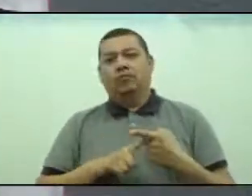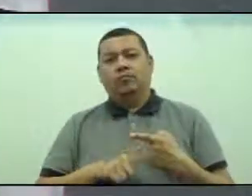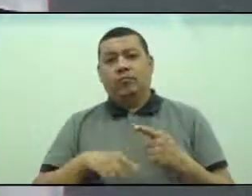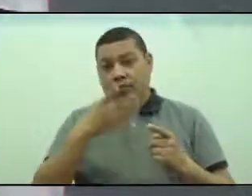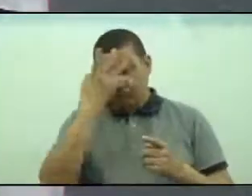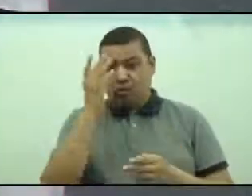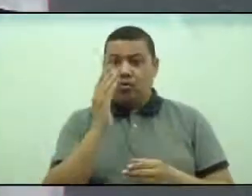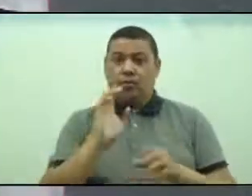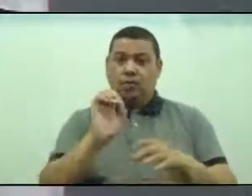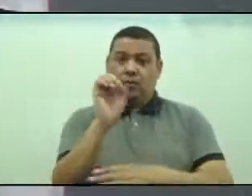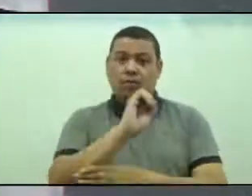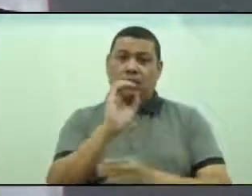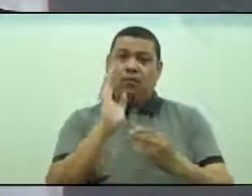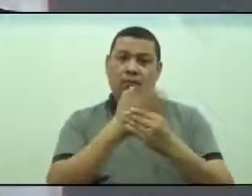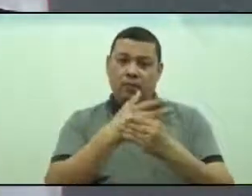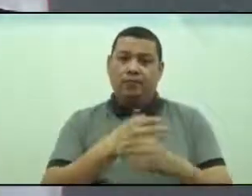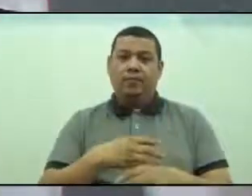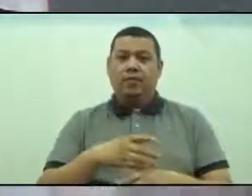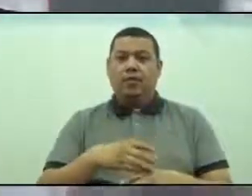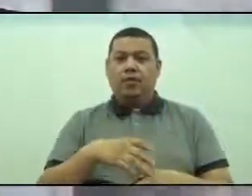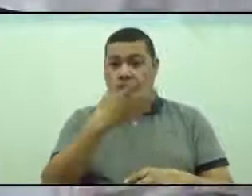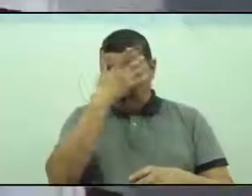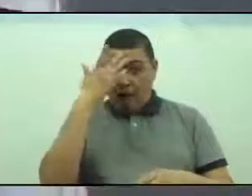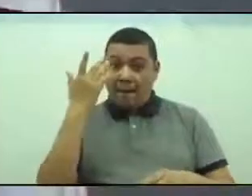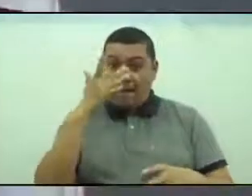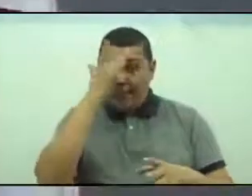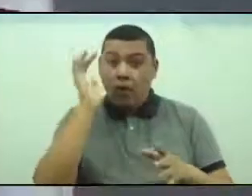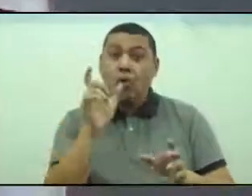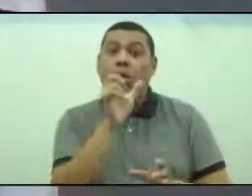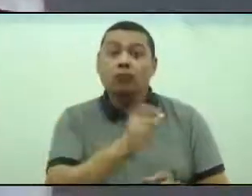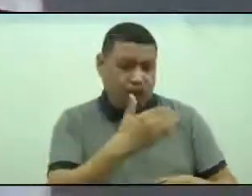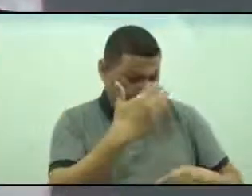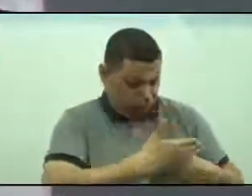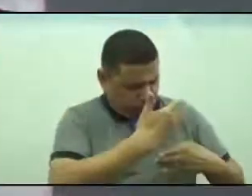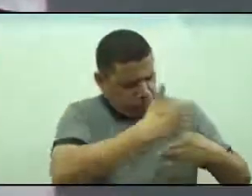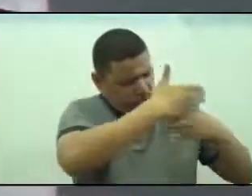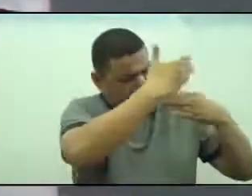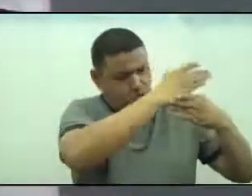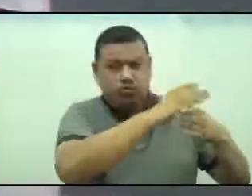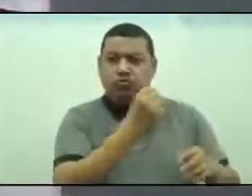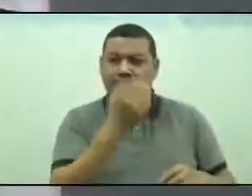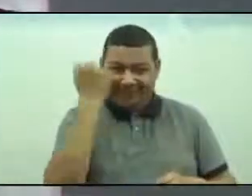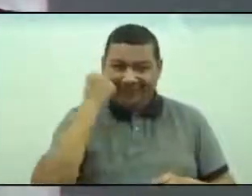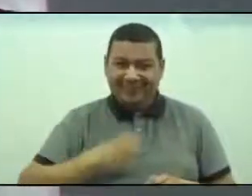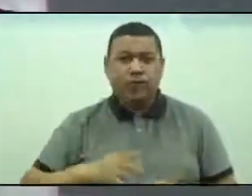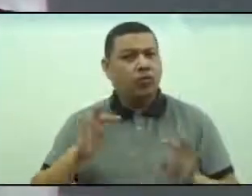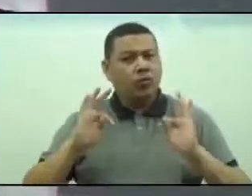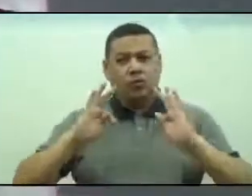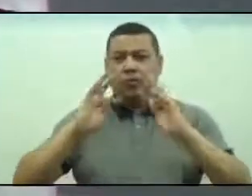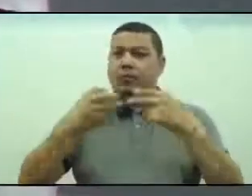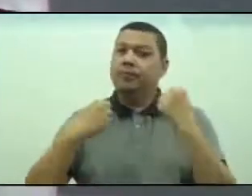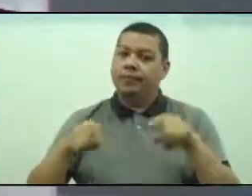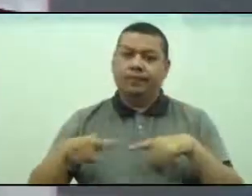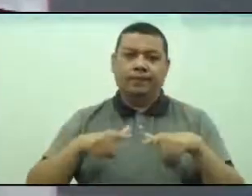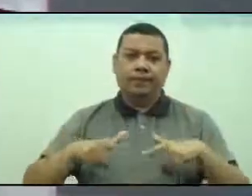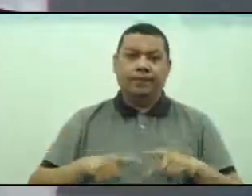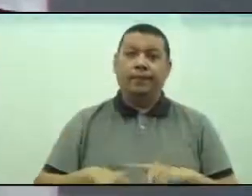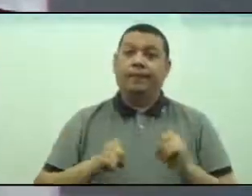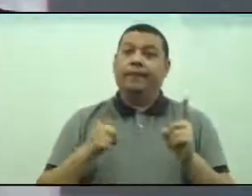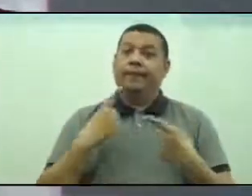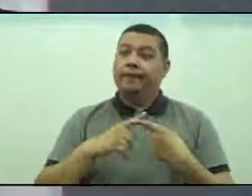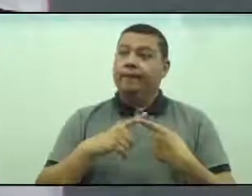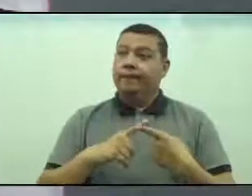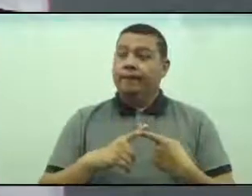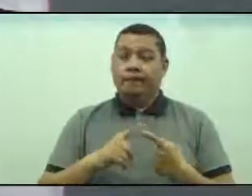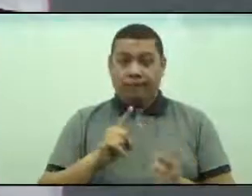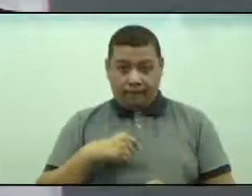taxista, o pedreiro, né? Enfim, todo mundo precisa trabalhar, mas para que nós não